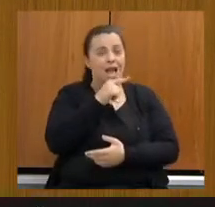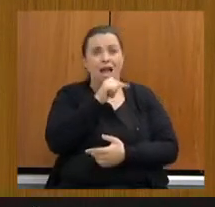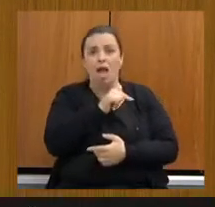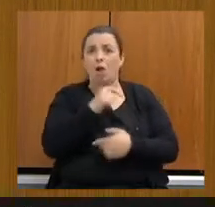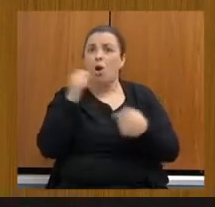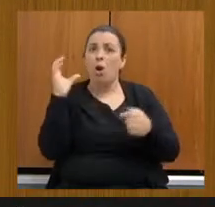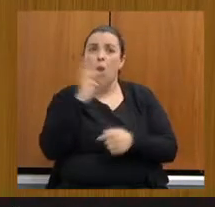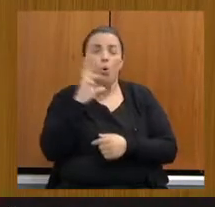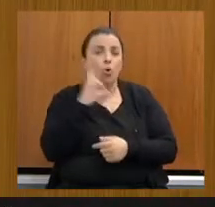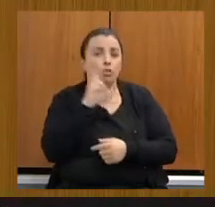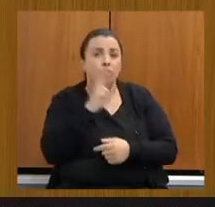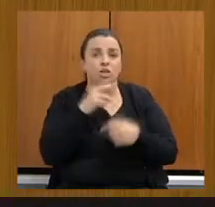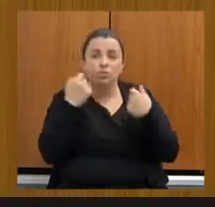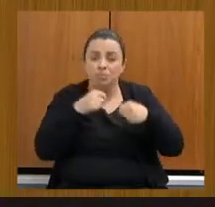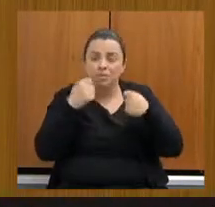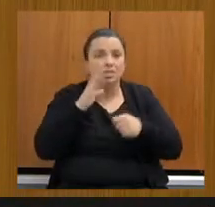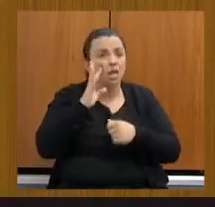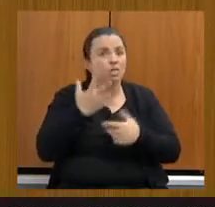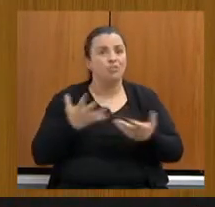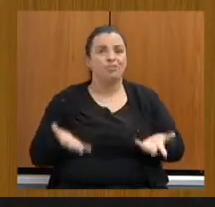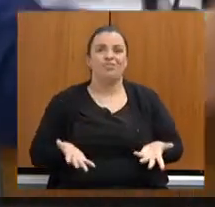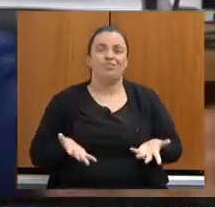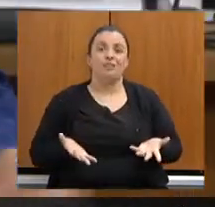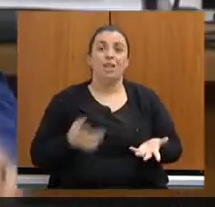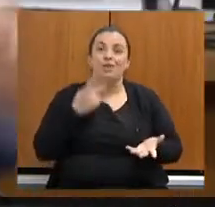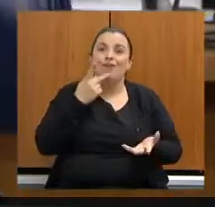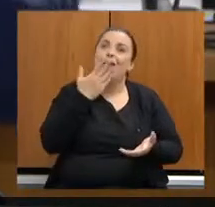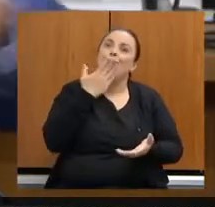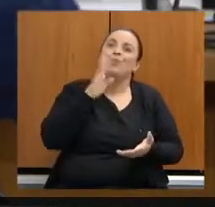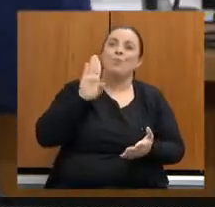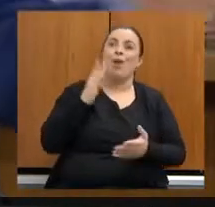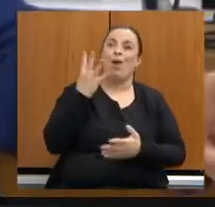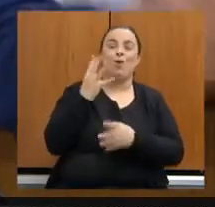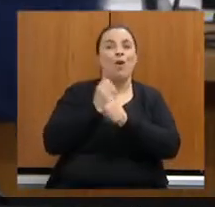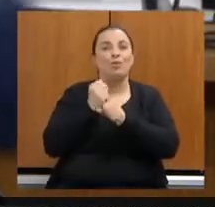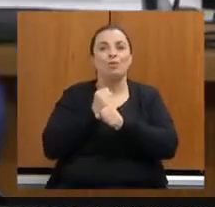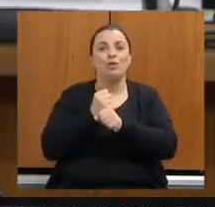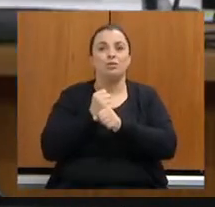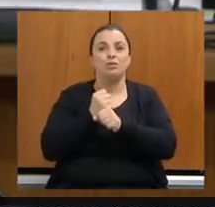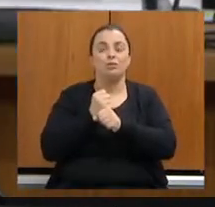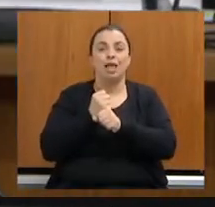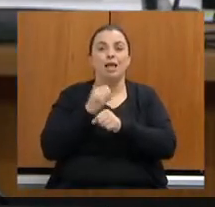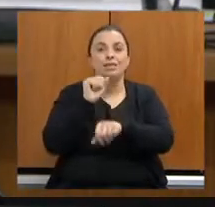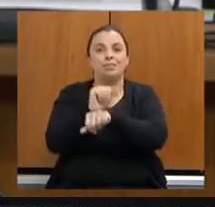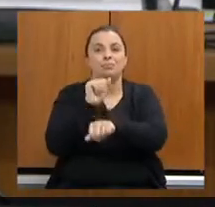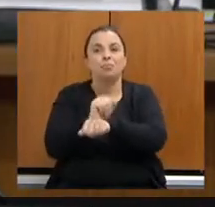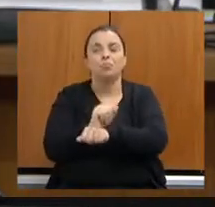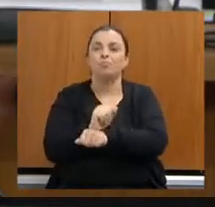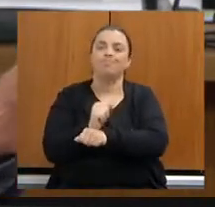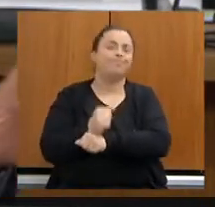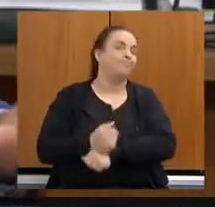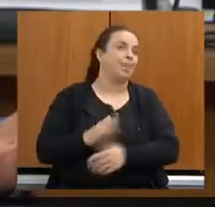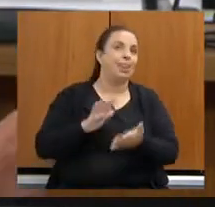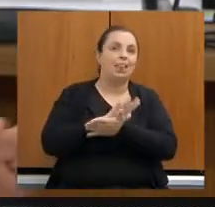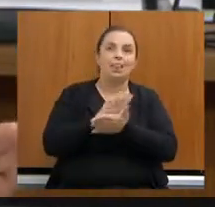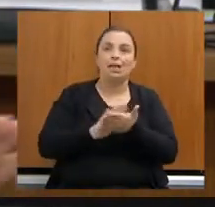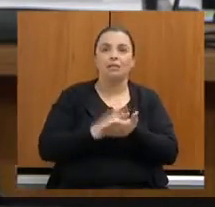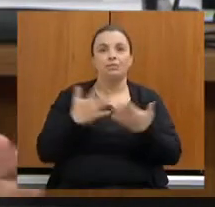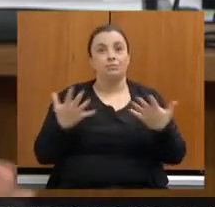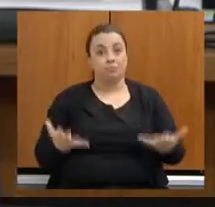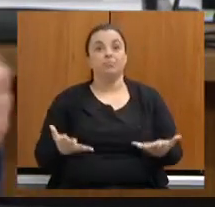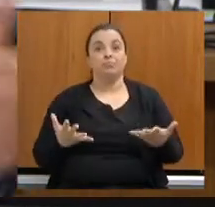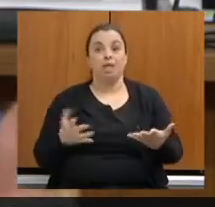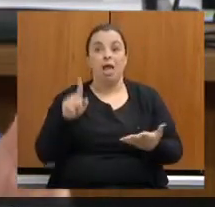14 anos vai sair volta aí por volta tudo feliz que vai sair no saco no outro vai sair no saco e e eles estimulam